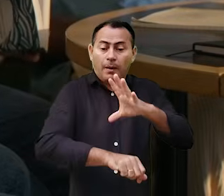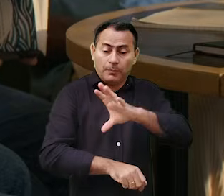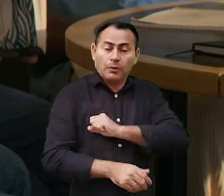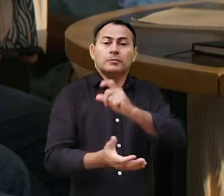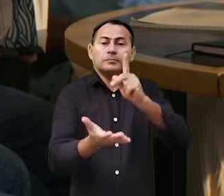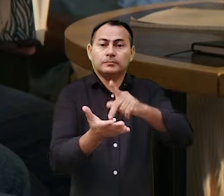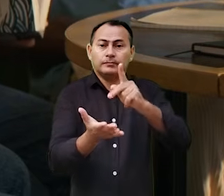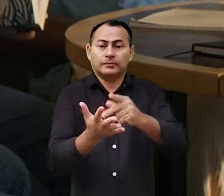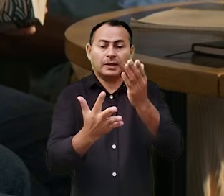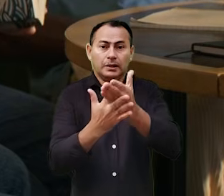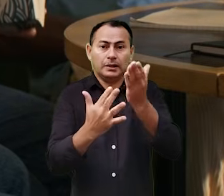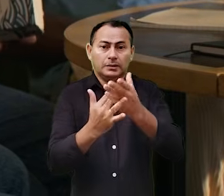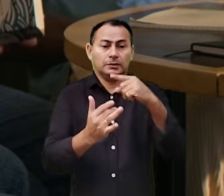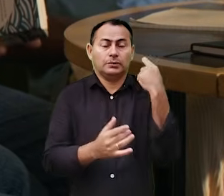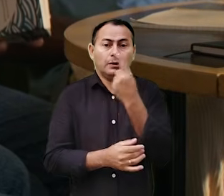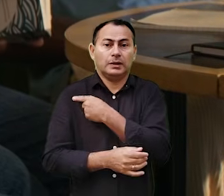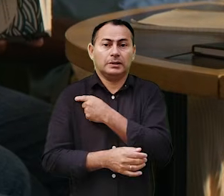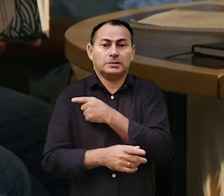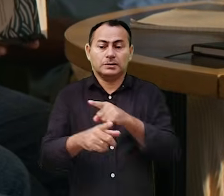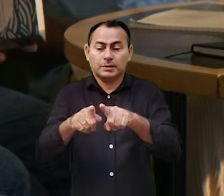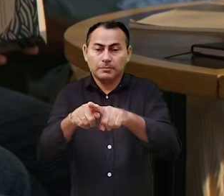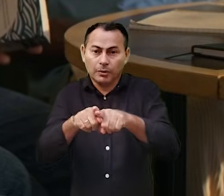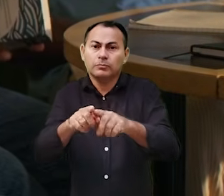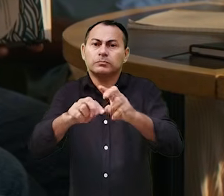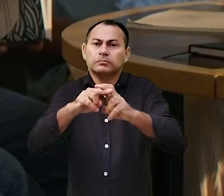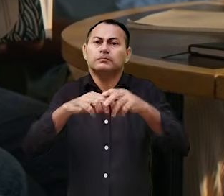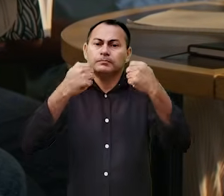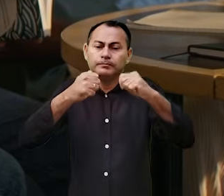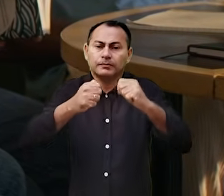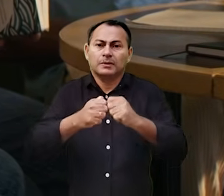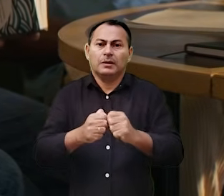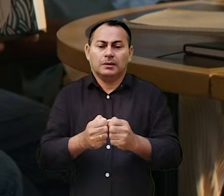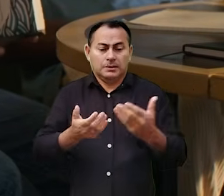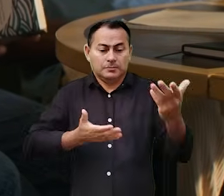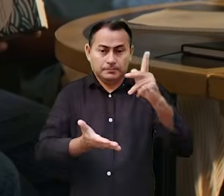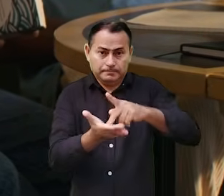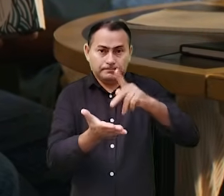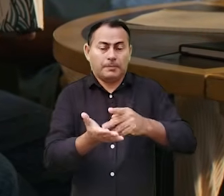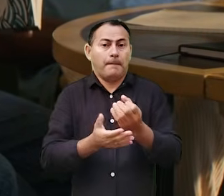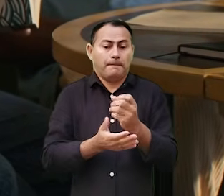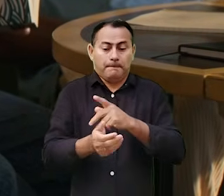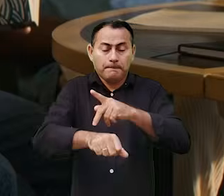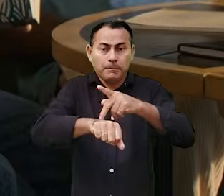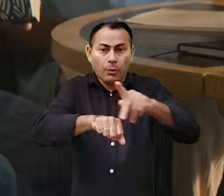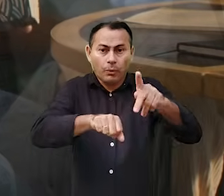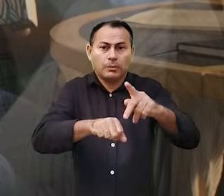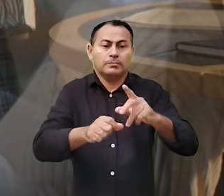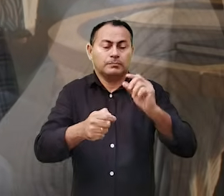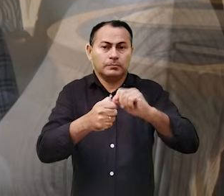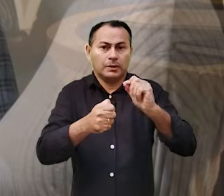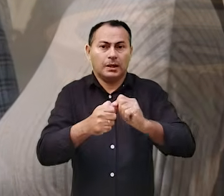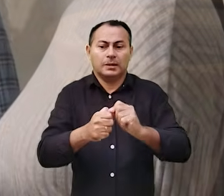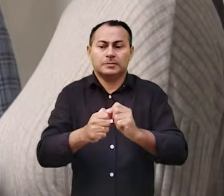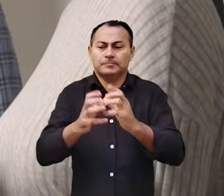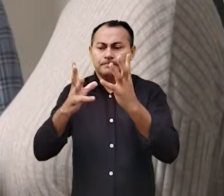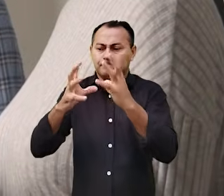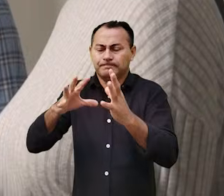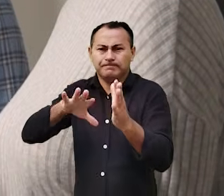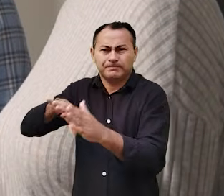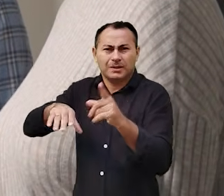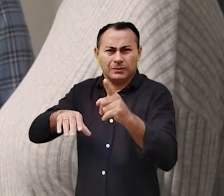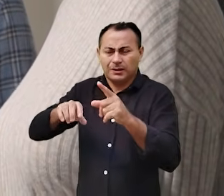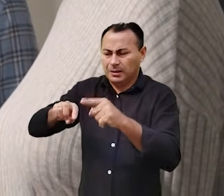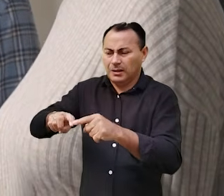praticar o amor verdadeiro entre nossos irmãos. Por isso precisamos ser verdadeiramente puros. Faça secar